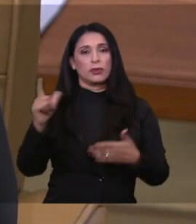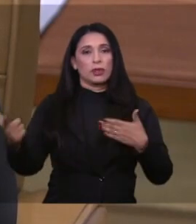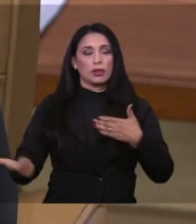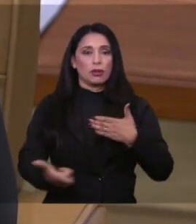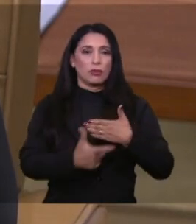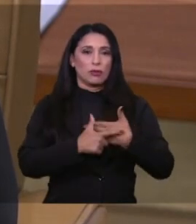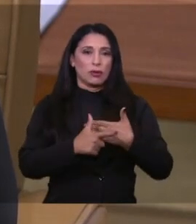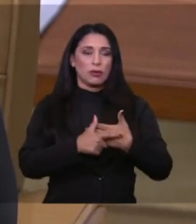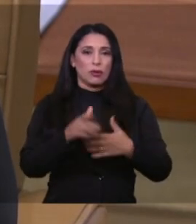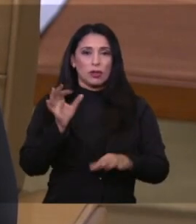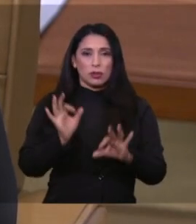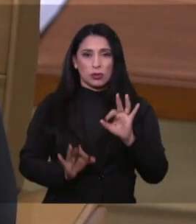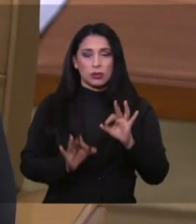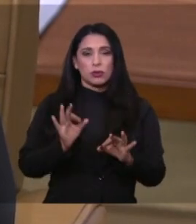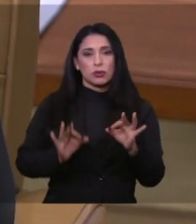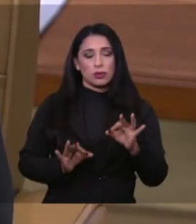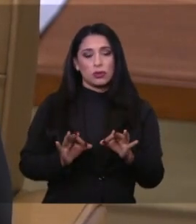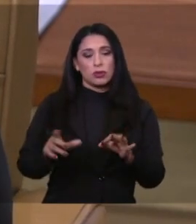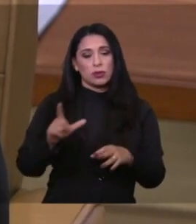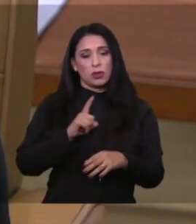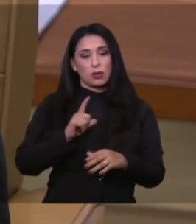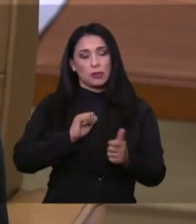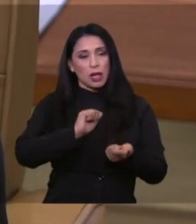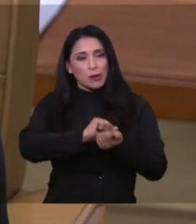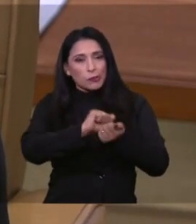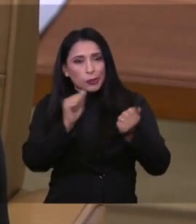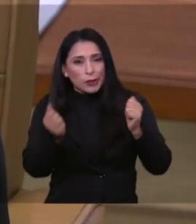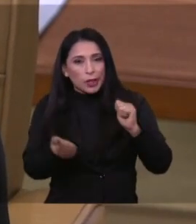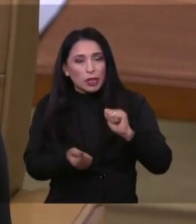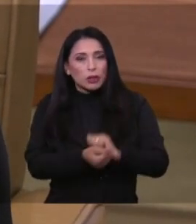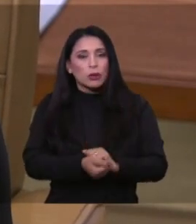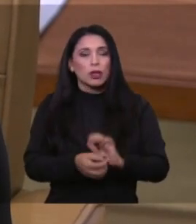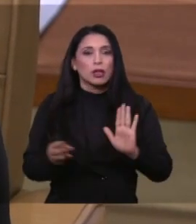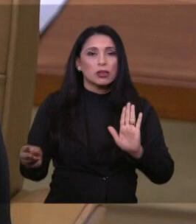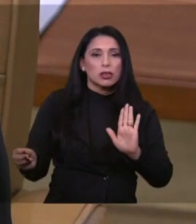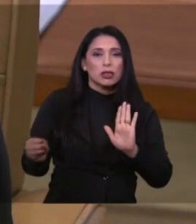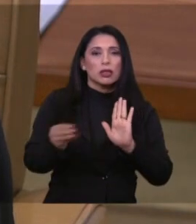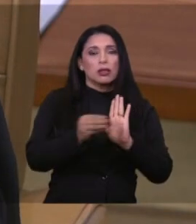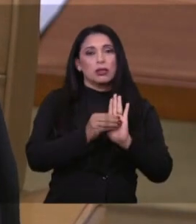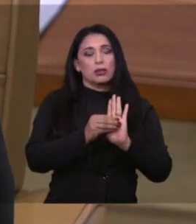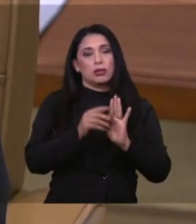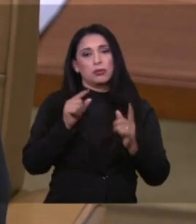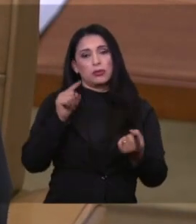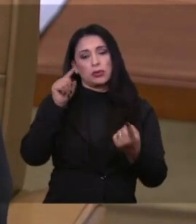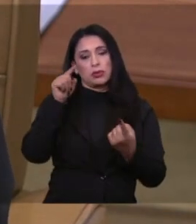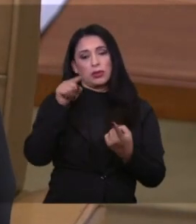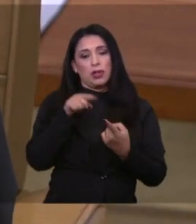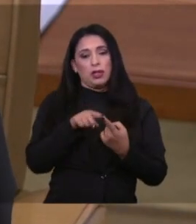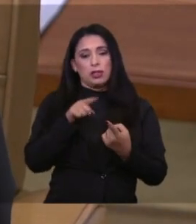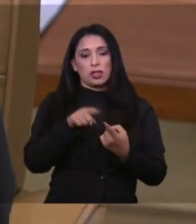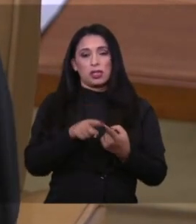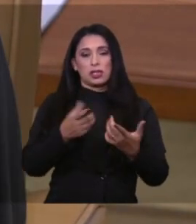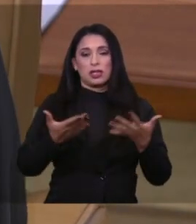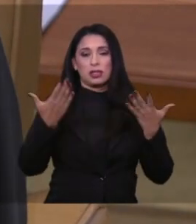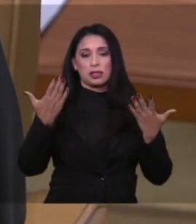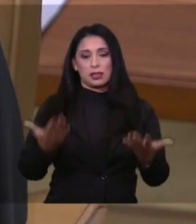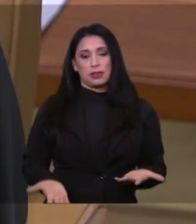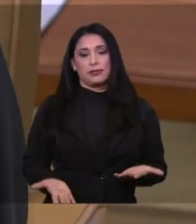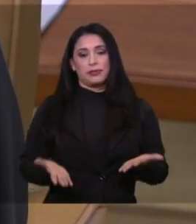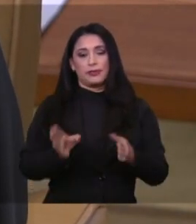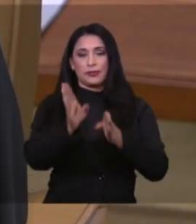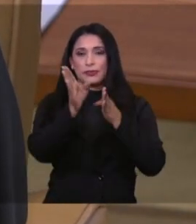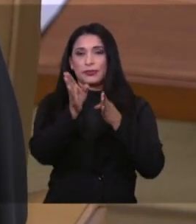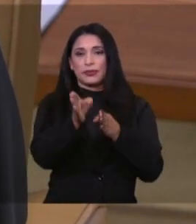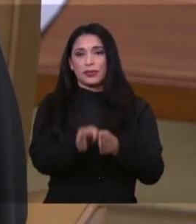institucional, é pressuposto para o adequado adimplemento dos objetivos da República, para fiel cumprimento